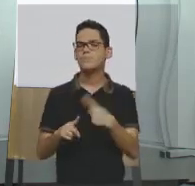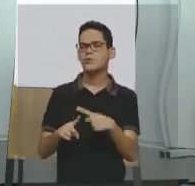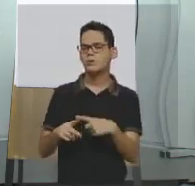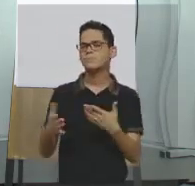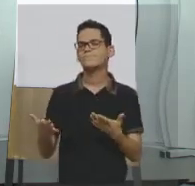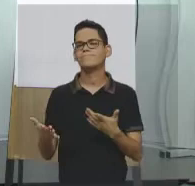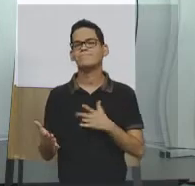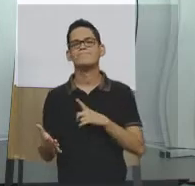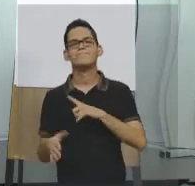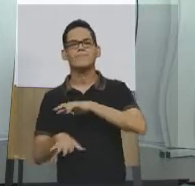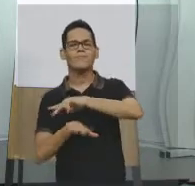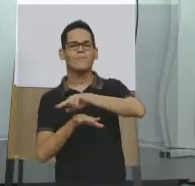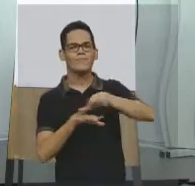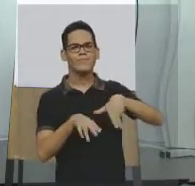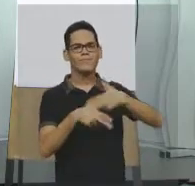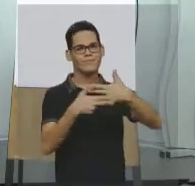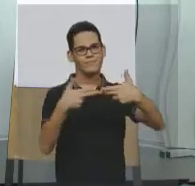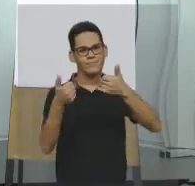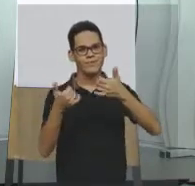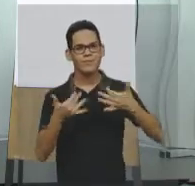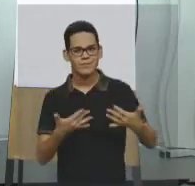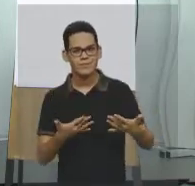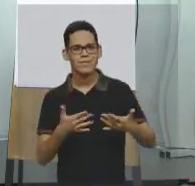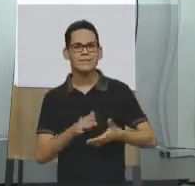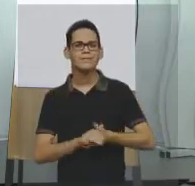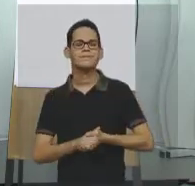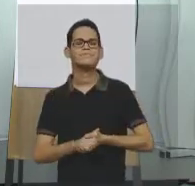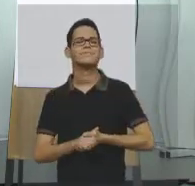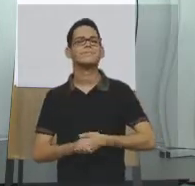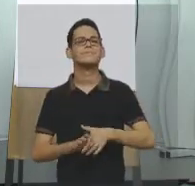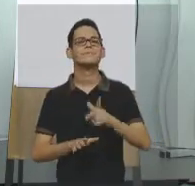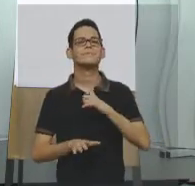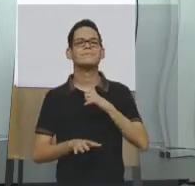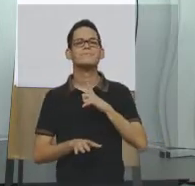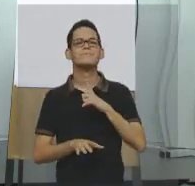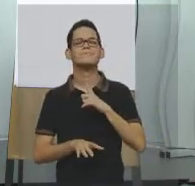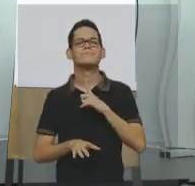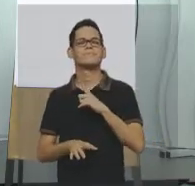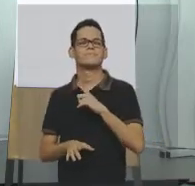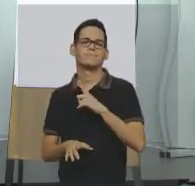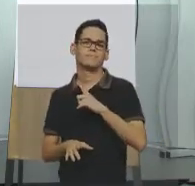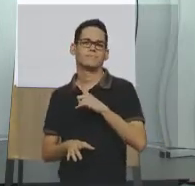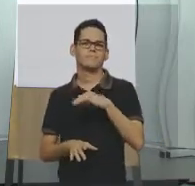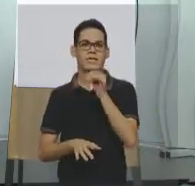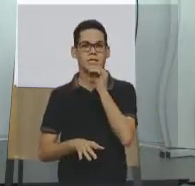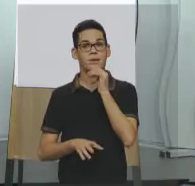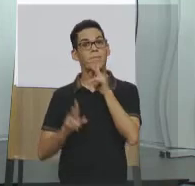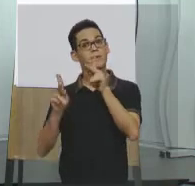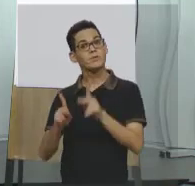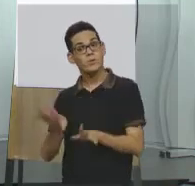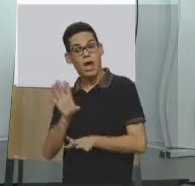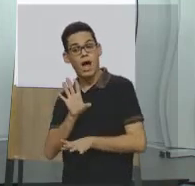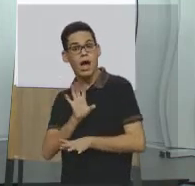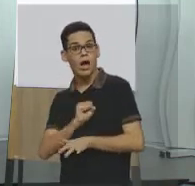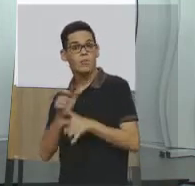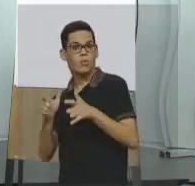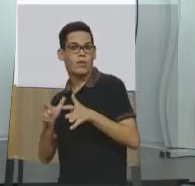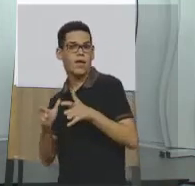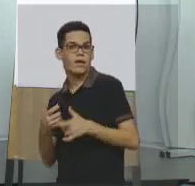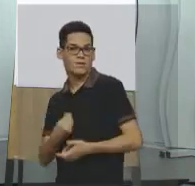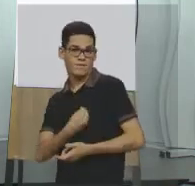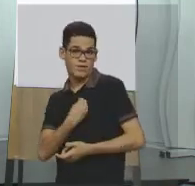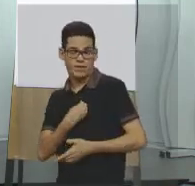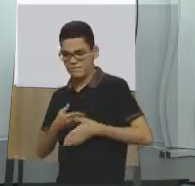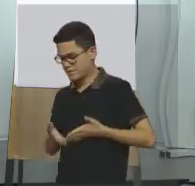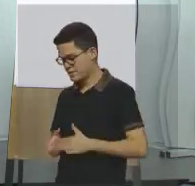várias questões, é complexo falar sobre isso, porque tem a questão do apego das pessoas com a região onde mora,